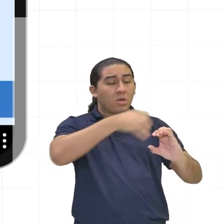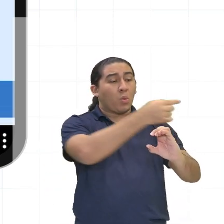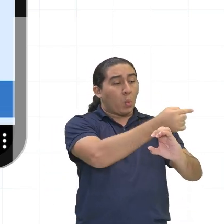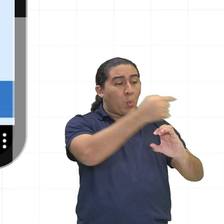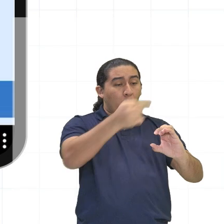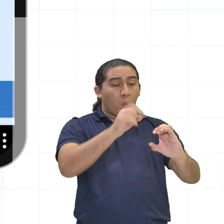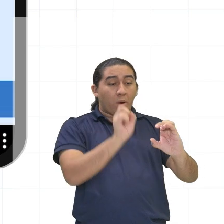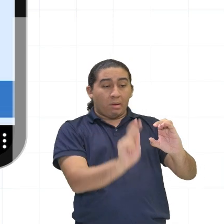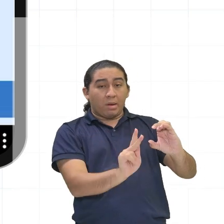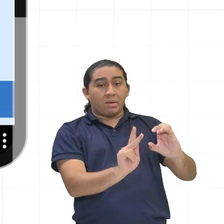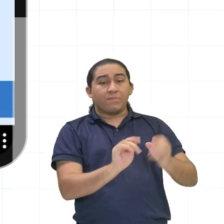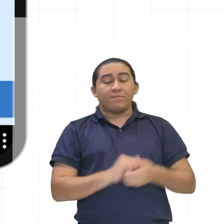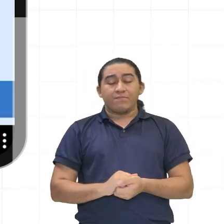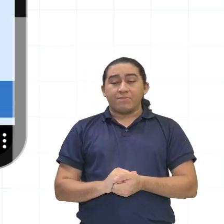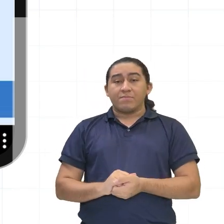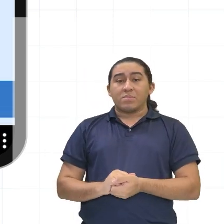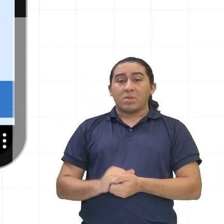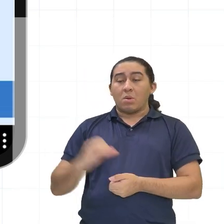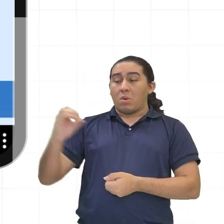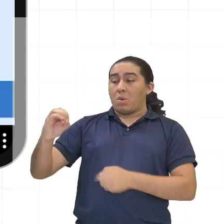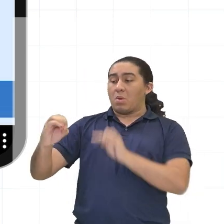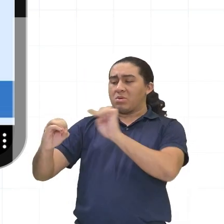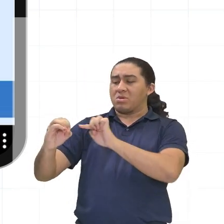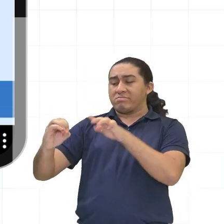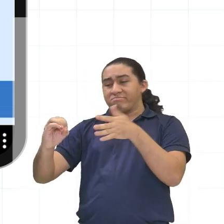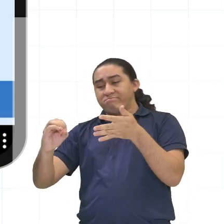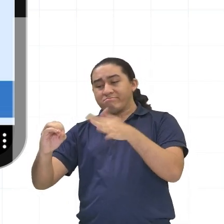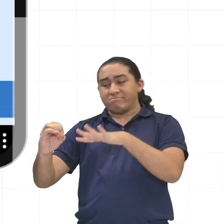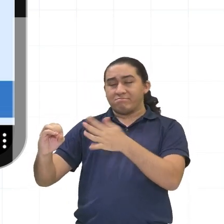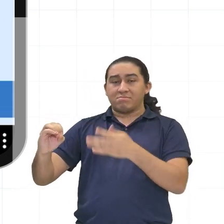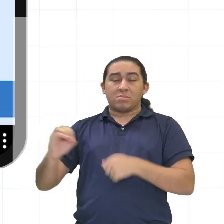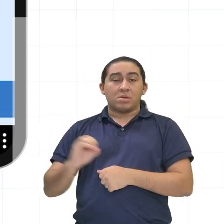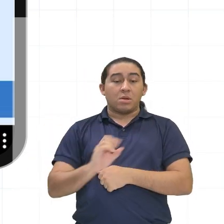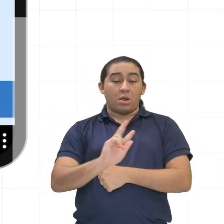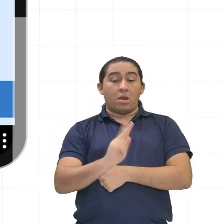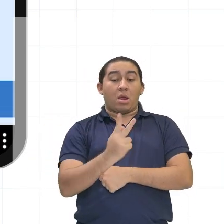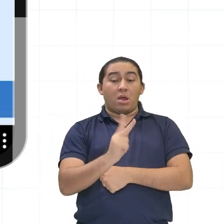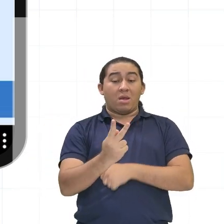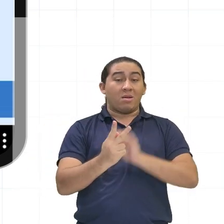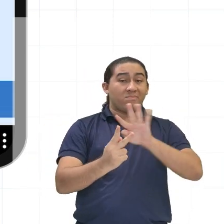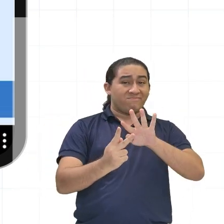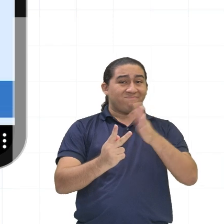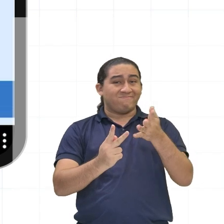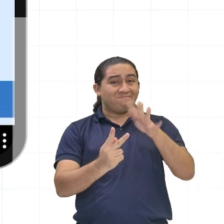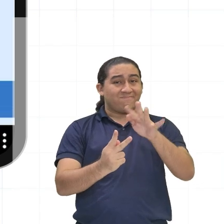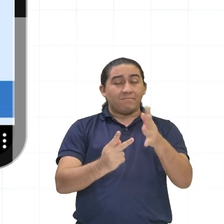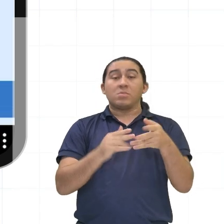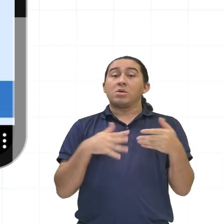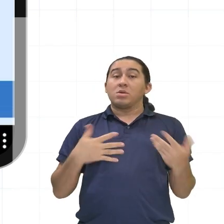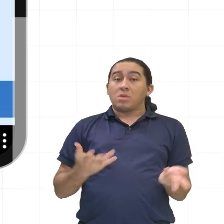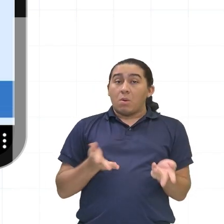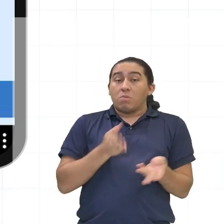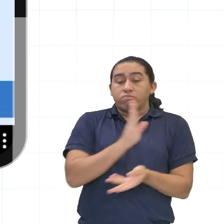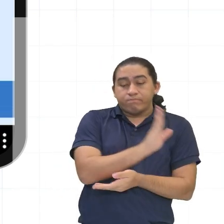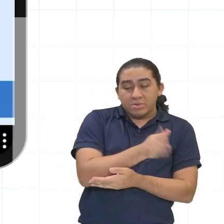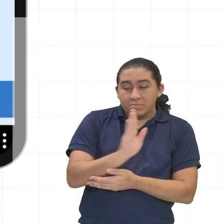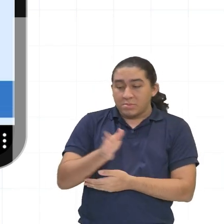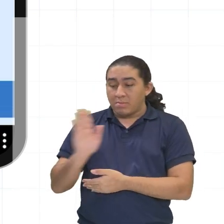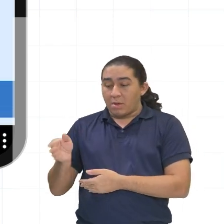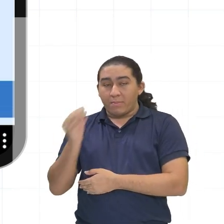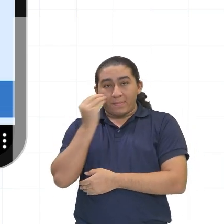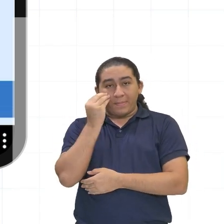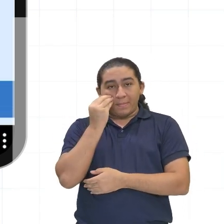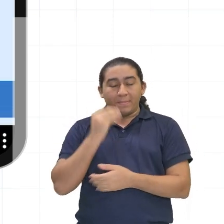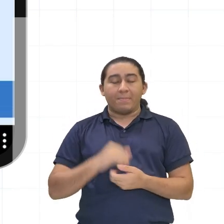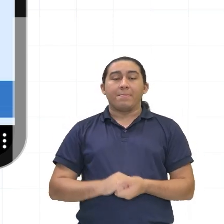oxigênio está mais ou menos. E o hidrogênio também está mais ou menos. Então, vamos pela sequência. Carbono, hidrogênio e